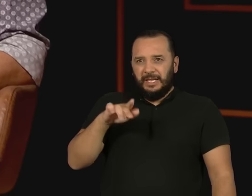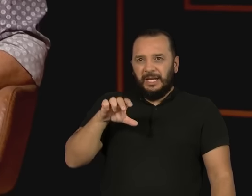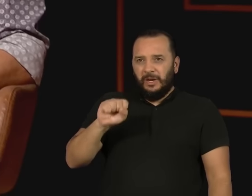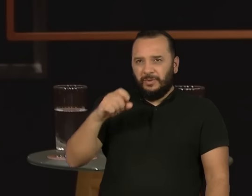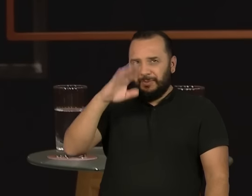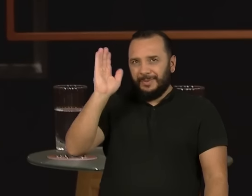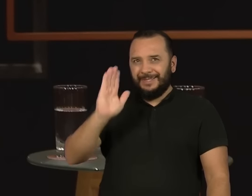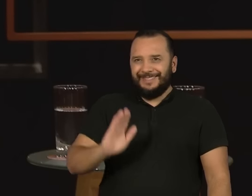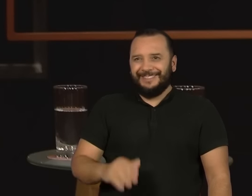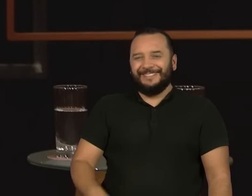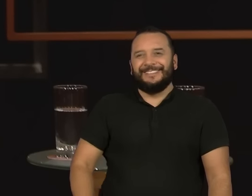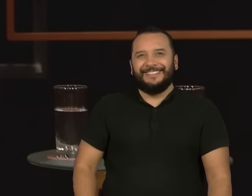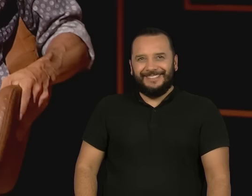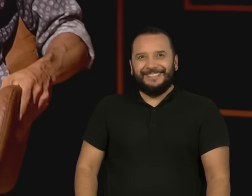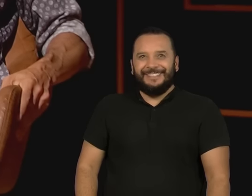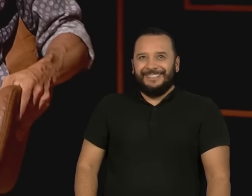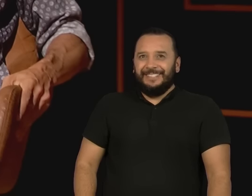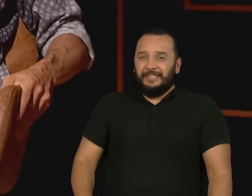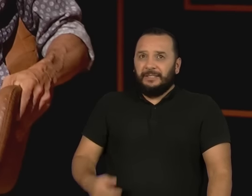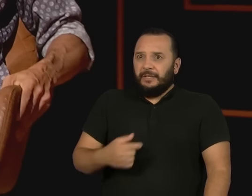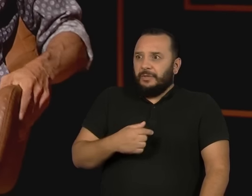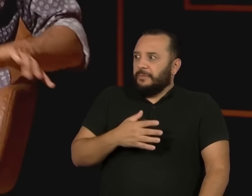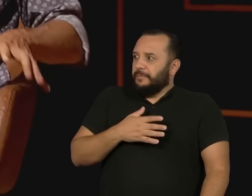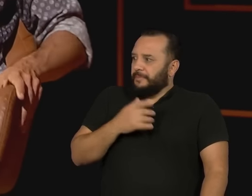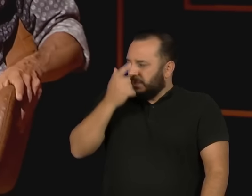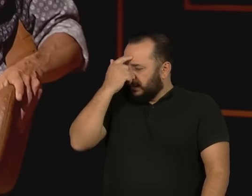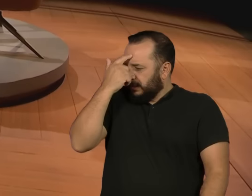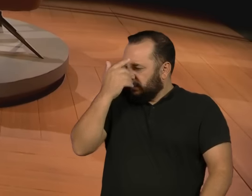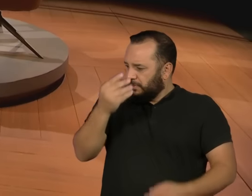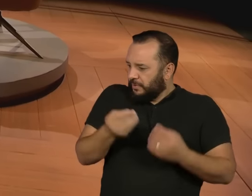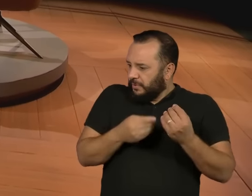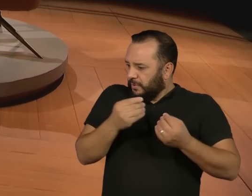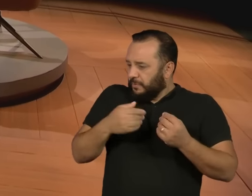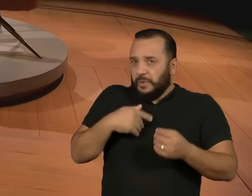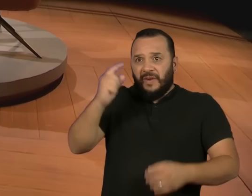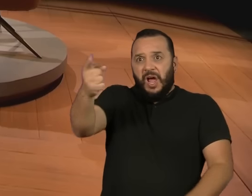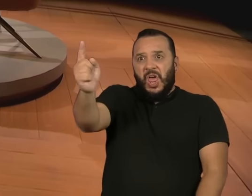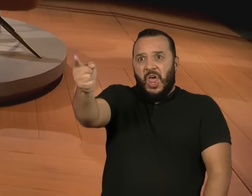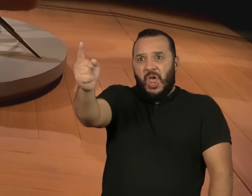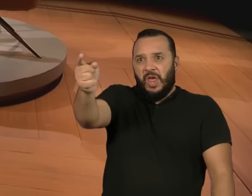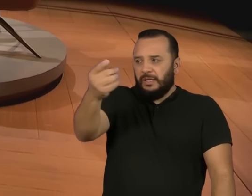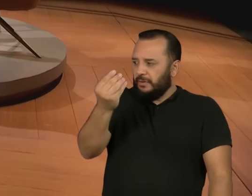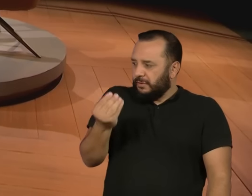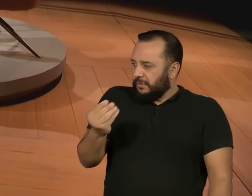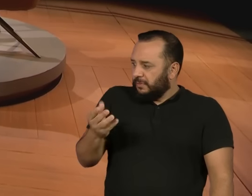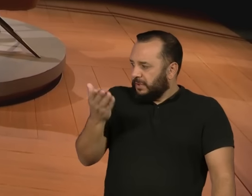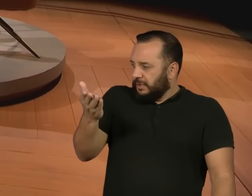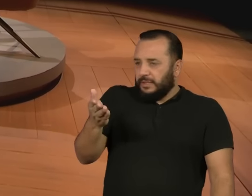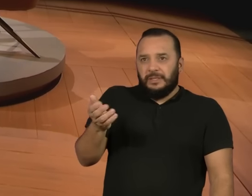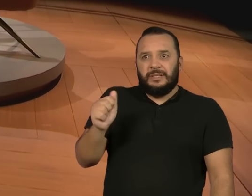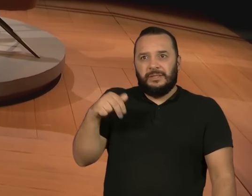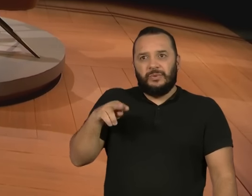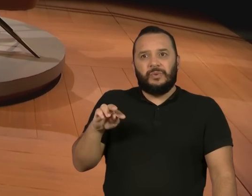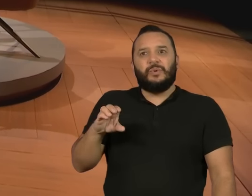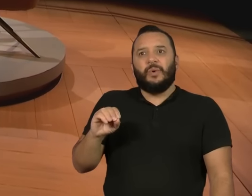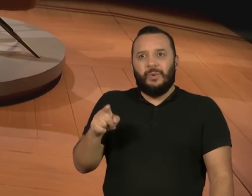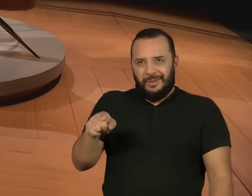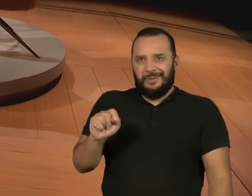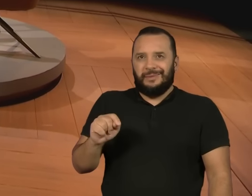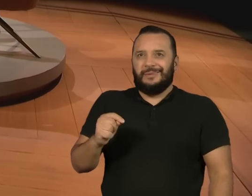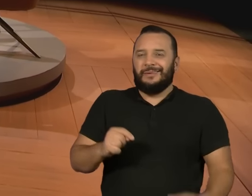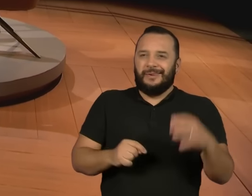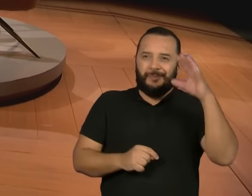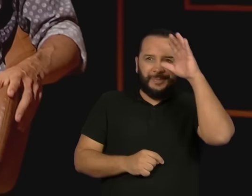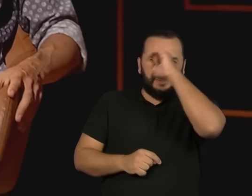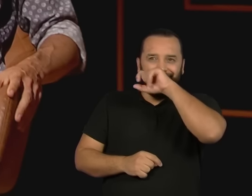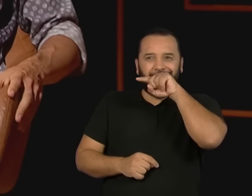para o Brasil, não sei o quê. E eu no camarim pensando assim, como é que eu vou apontar o dedo na cara do Fagundes? E foi um grande